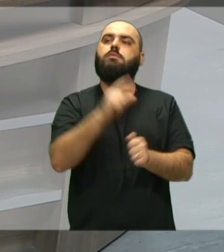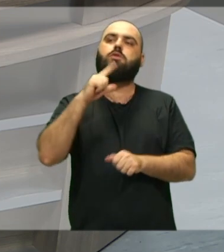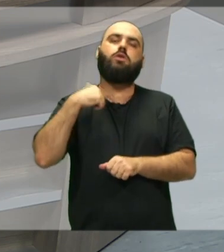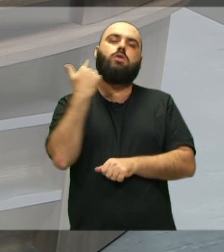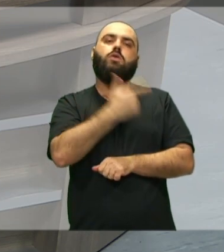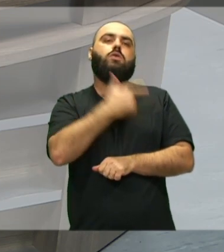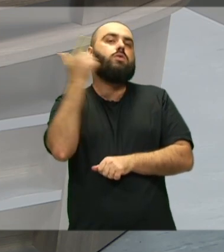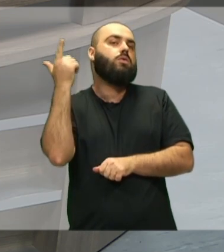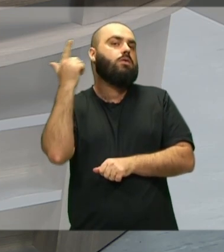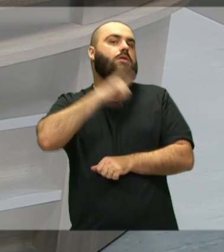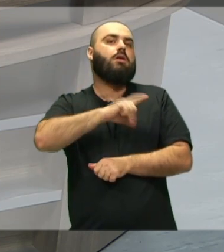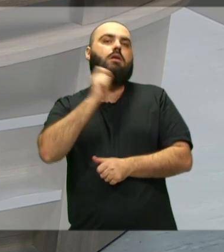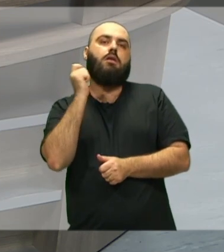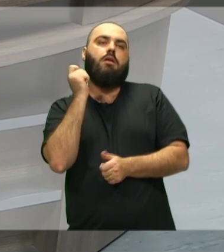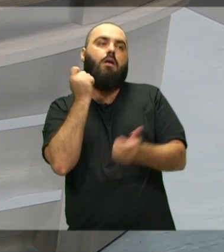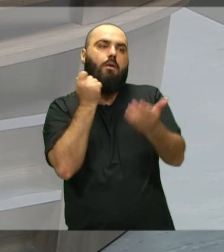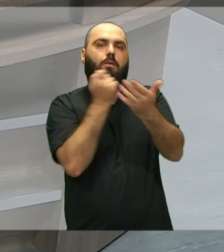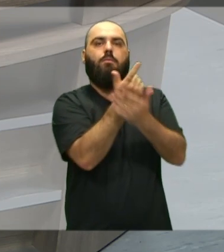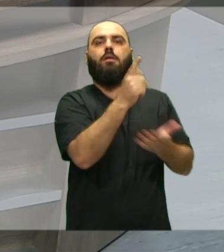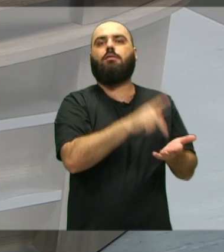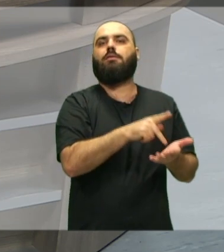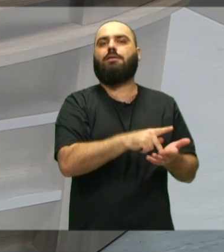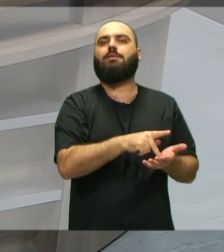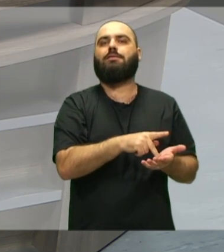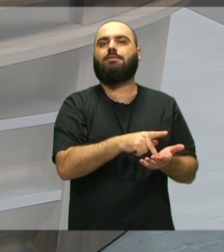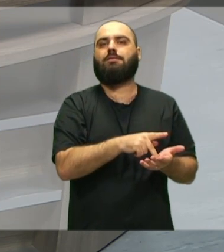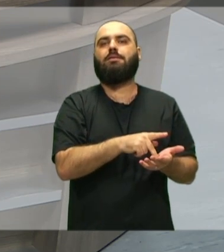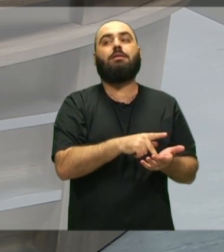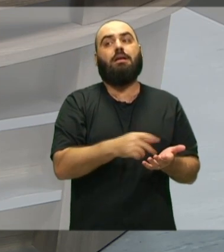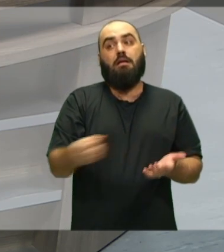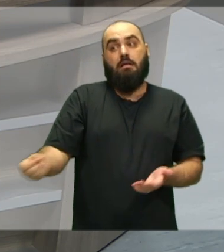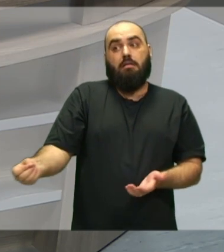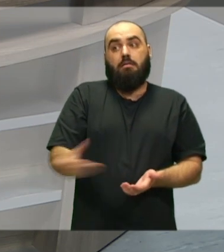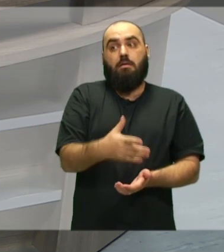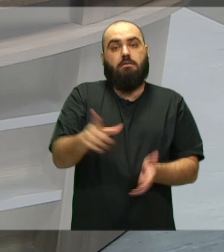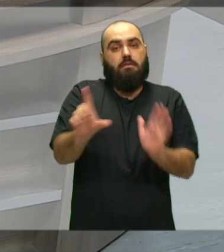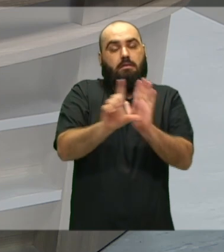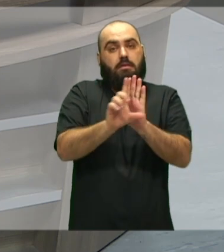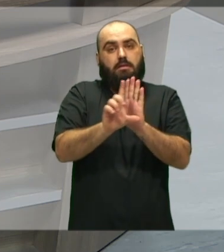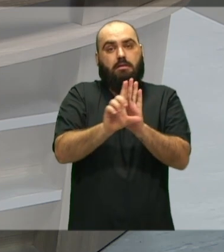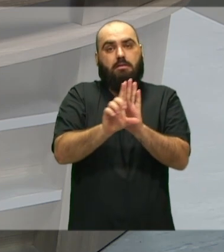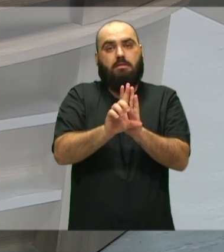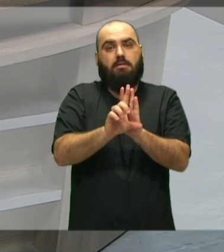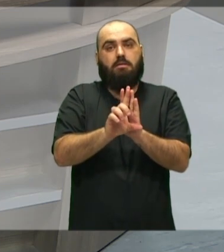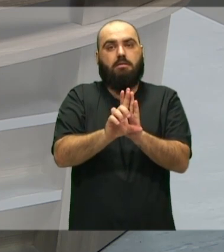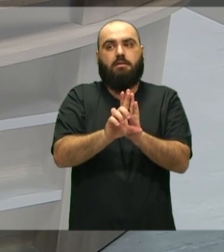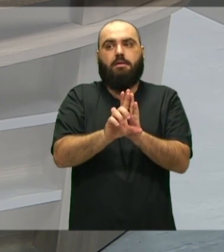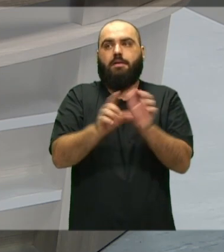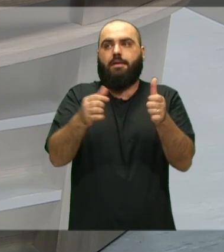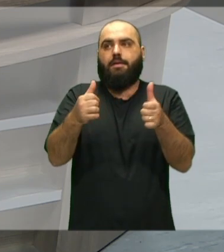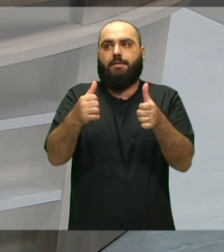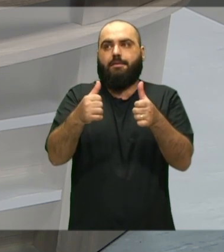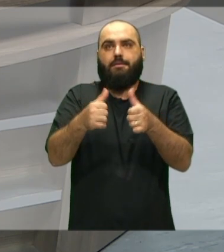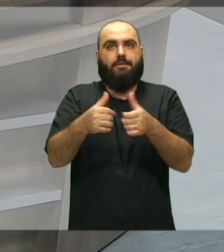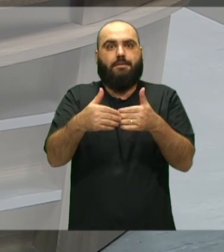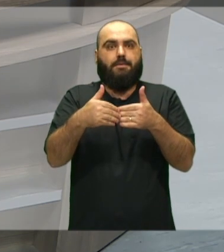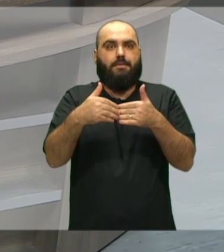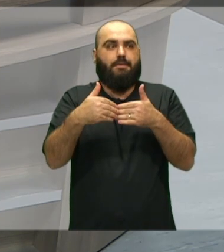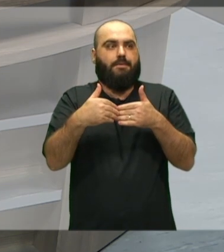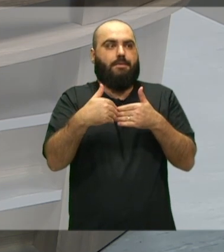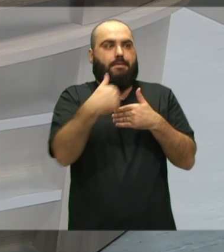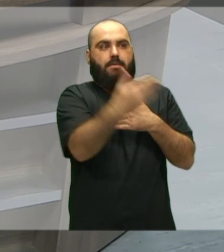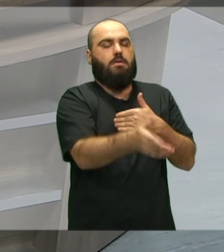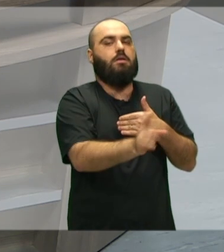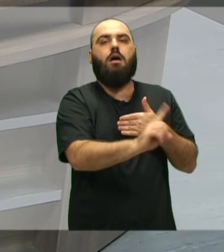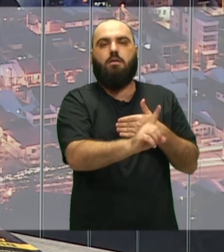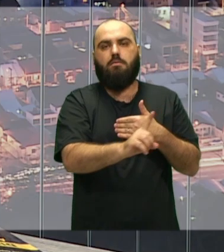comprar de forma sustentável. E é lógico que a nova lei de licitações não ia deixar isso de fora, que é um caminho sem volta. É um caminho sem volta.